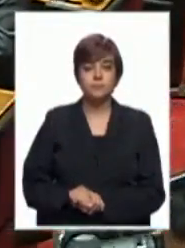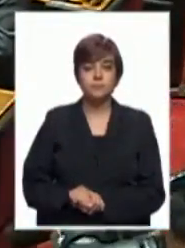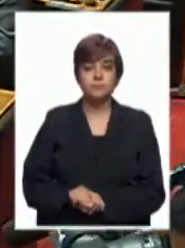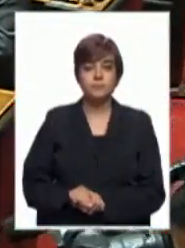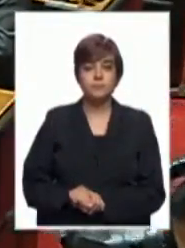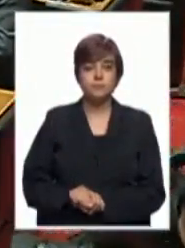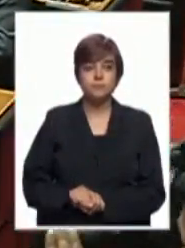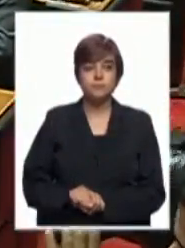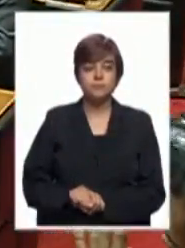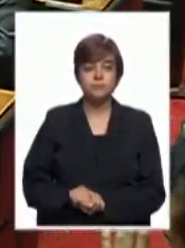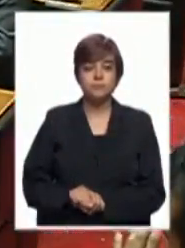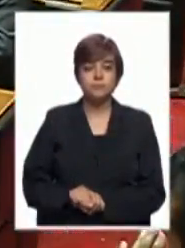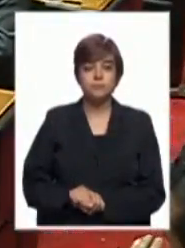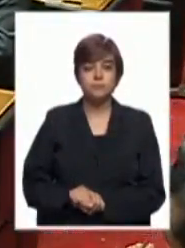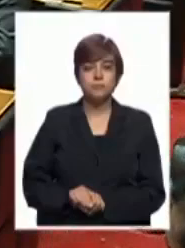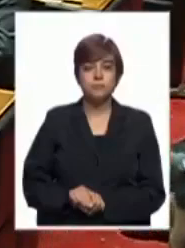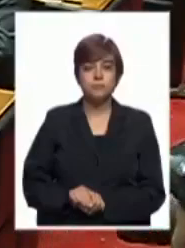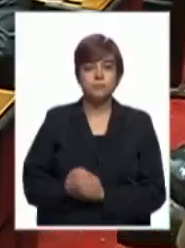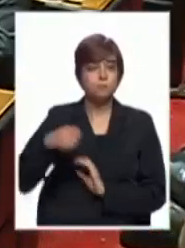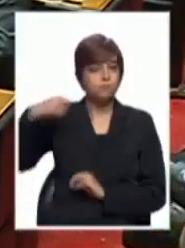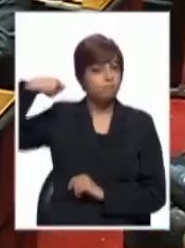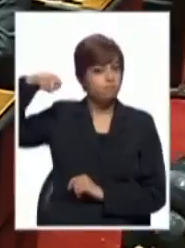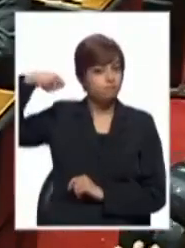Tem que aguardar alguma correção.